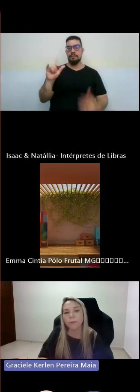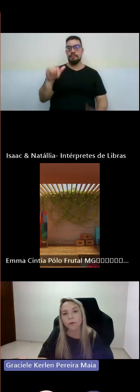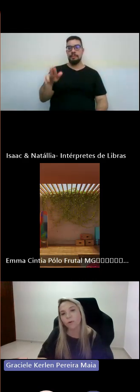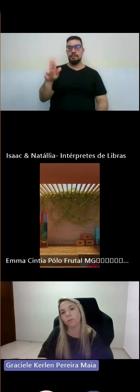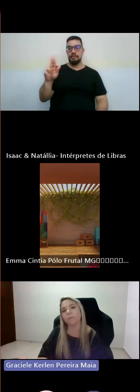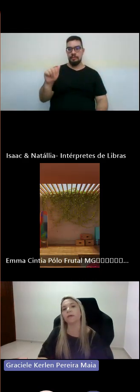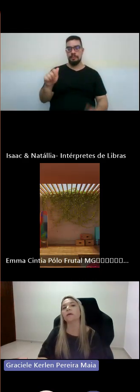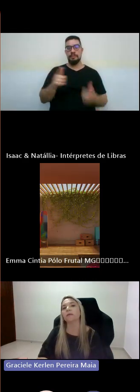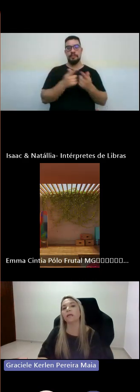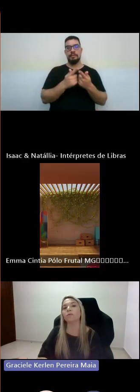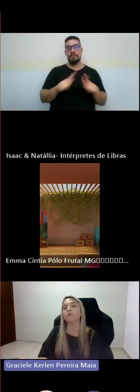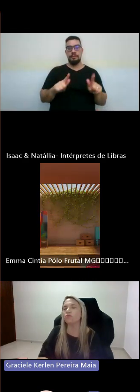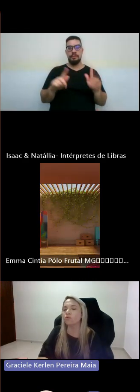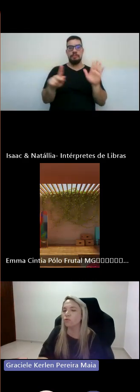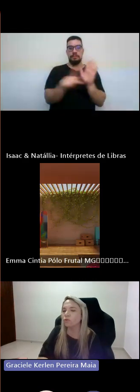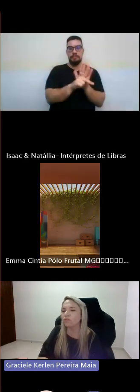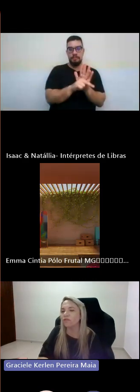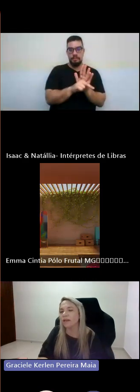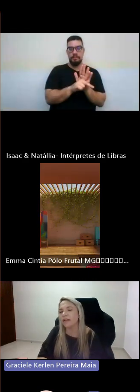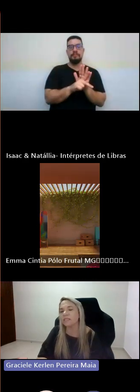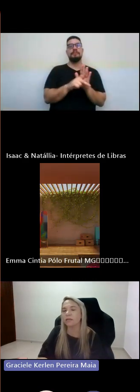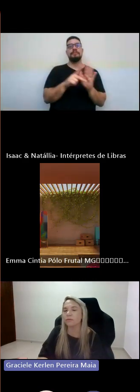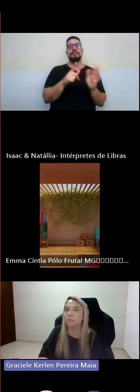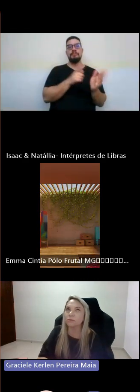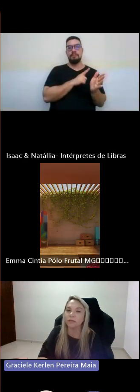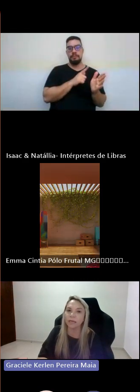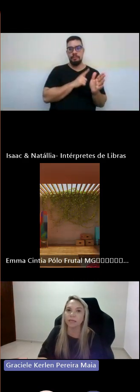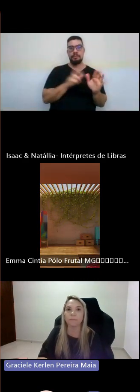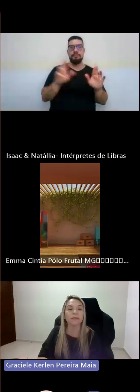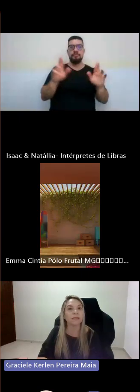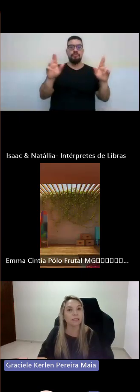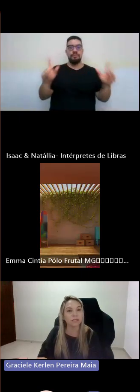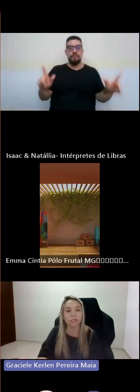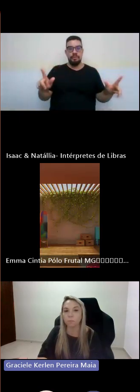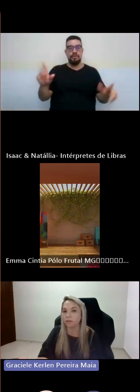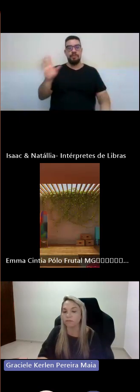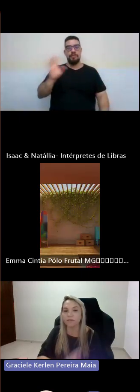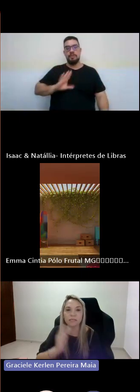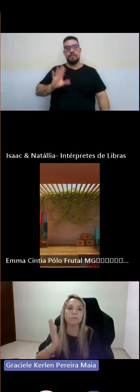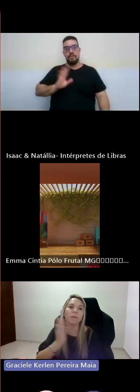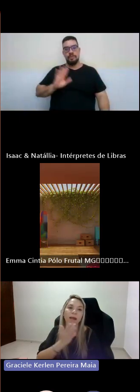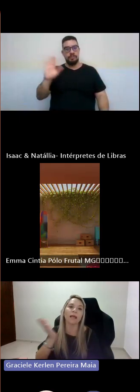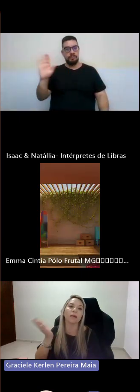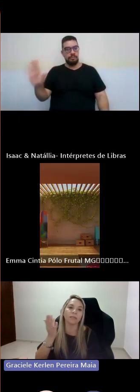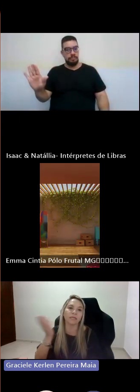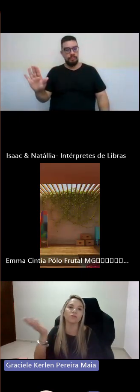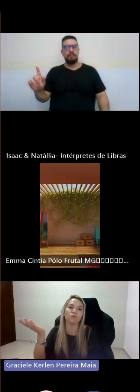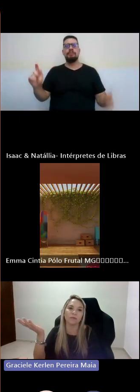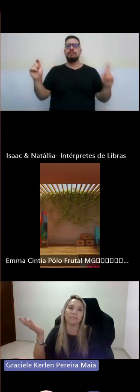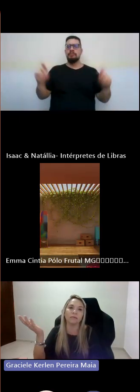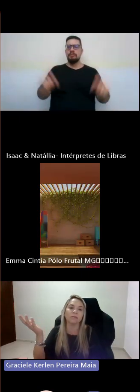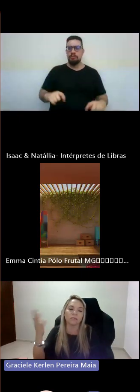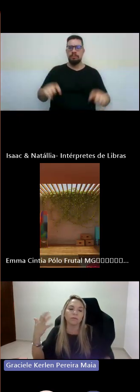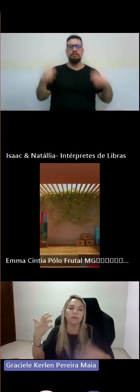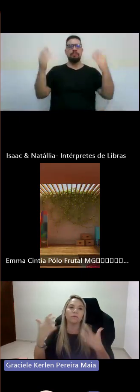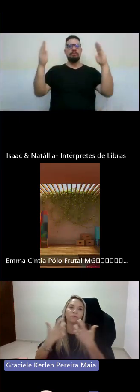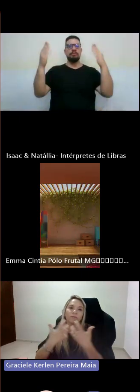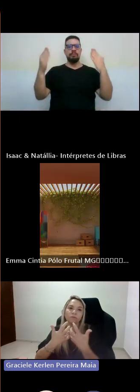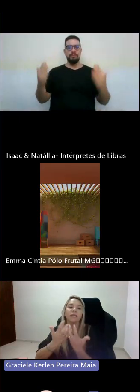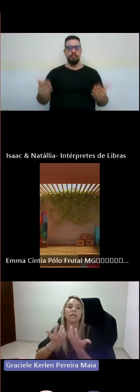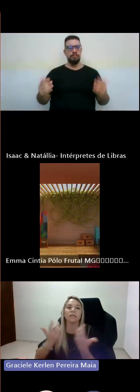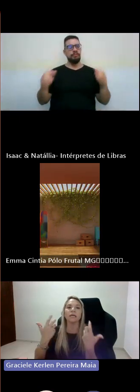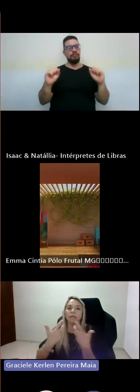gramática própria, né? Um estudo diferente da língua portuguesa, apesar da gente poder fazer esse paralelo entre as duas línguas, que são